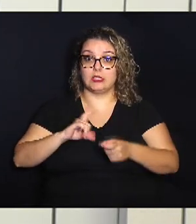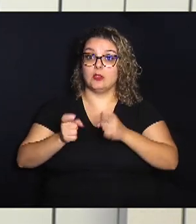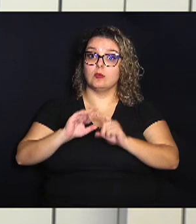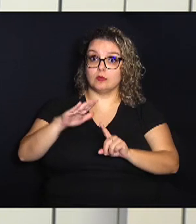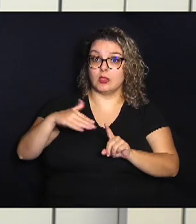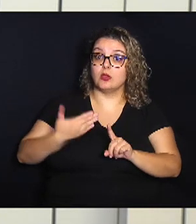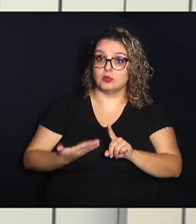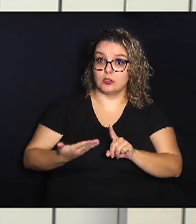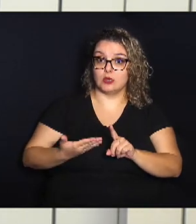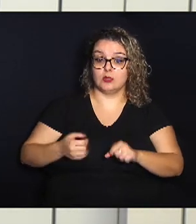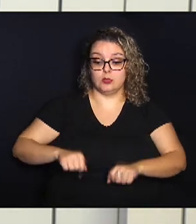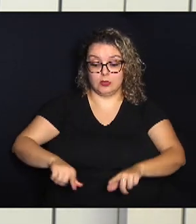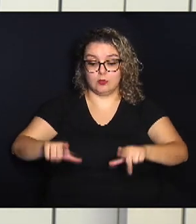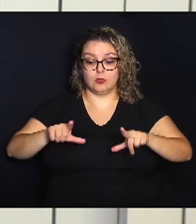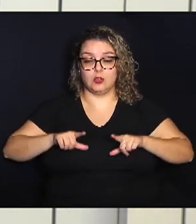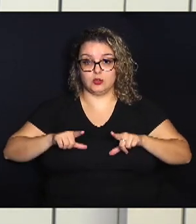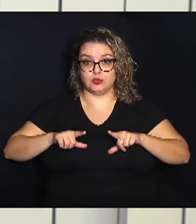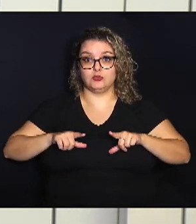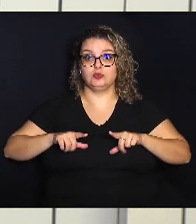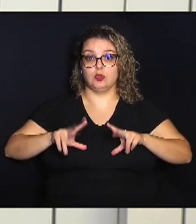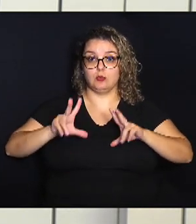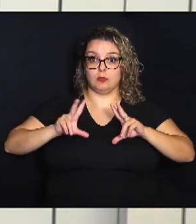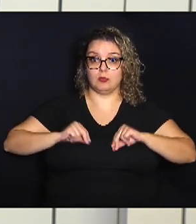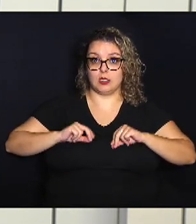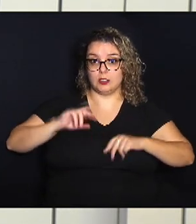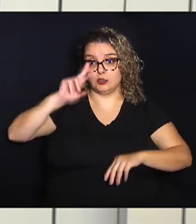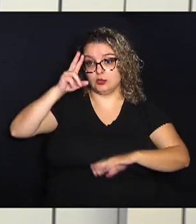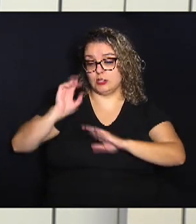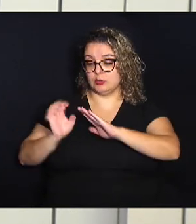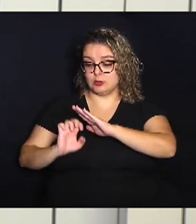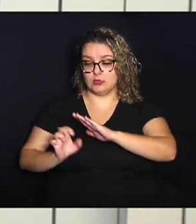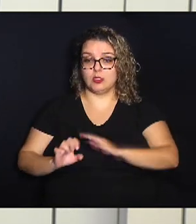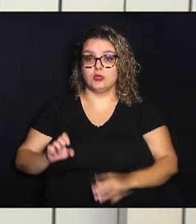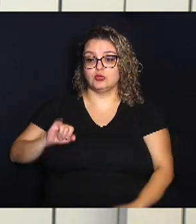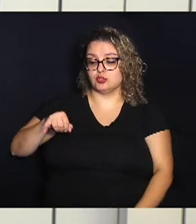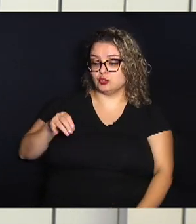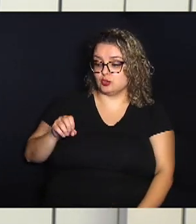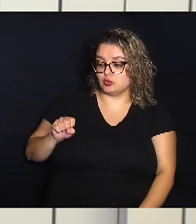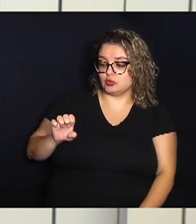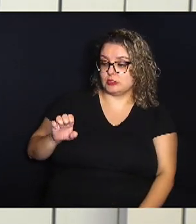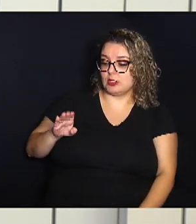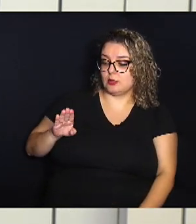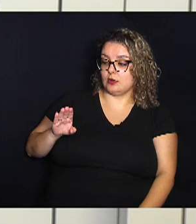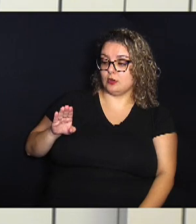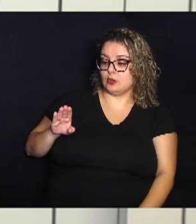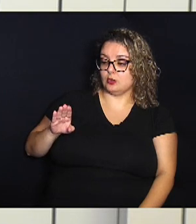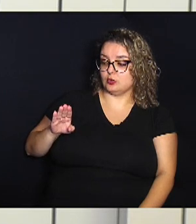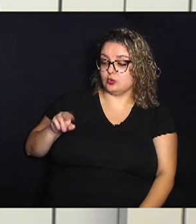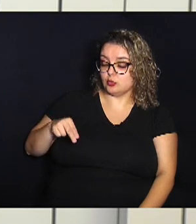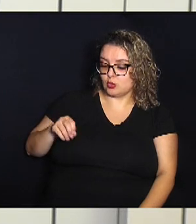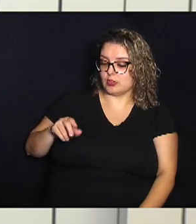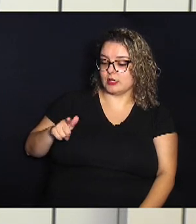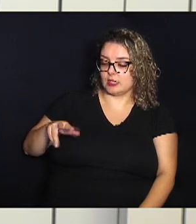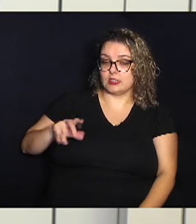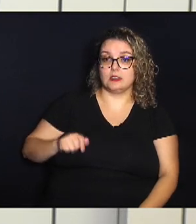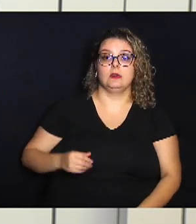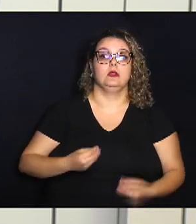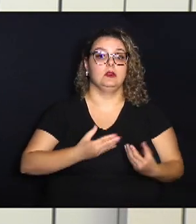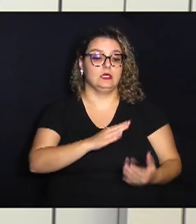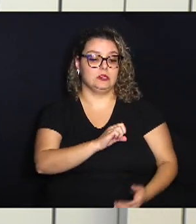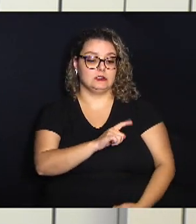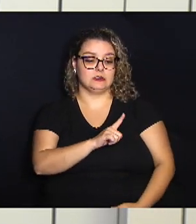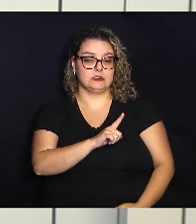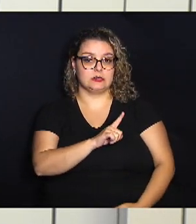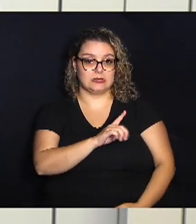solene com entrega do diploma de mérito empresarial José Bonifácio Coutinho Nogueira a César Massaioli,